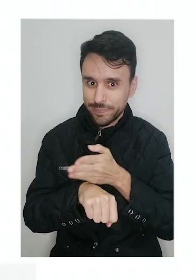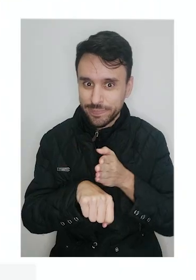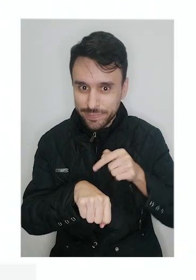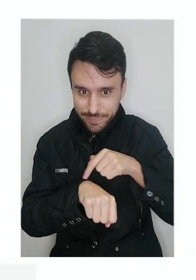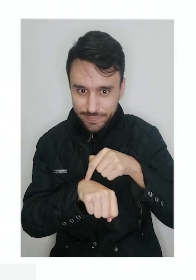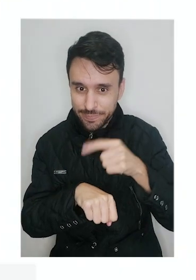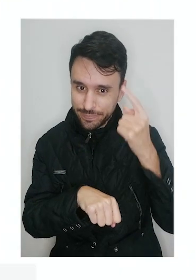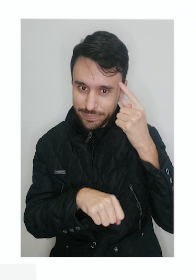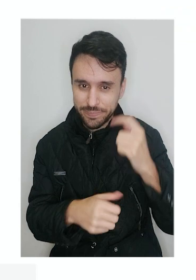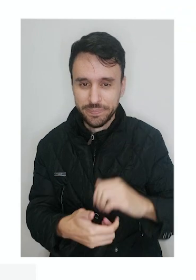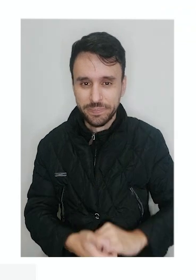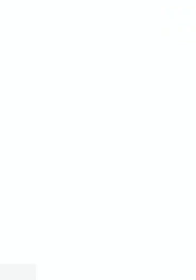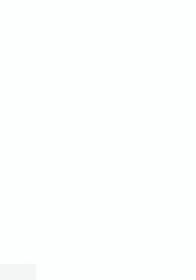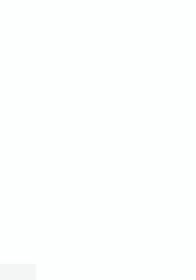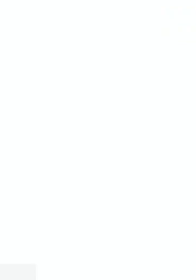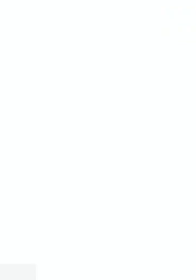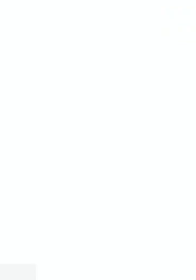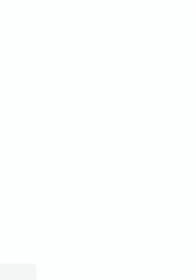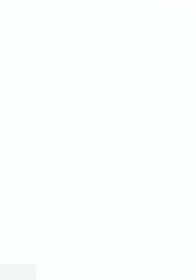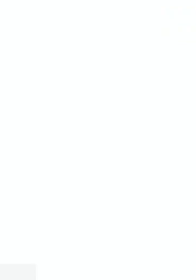descobrir.